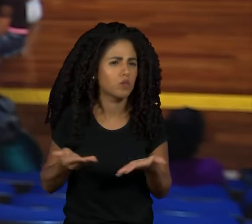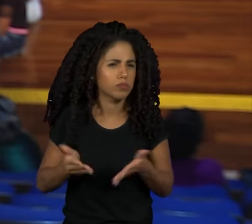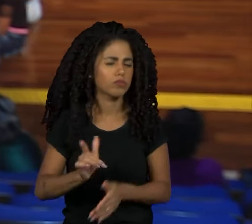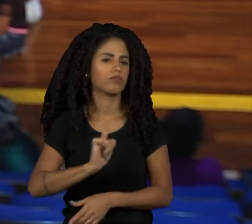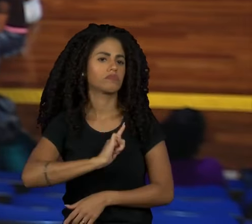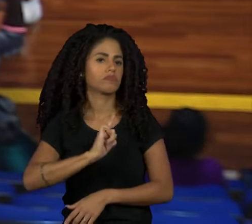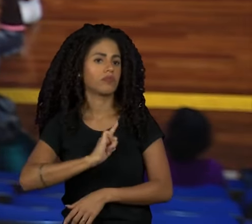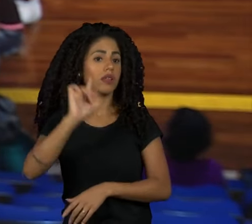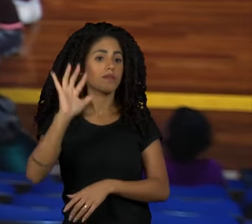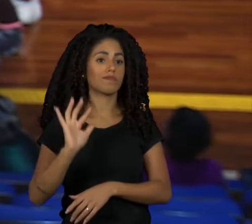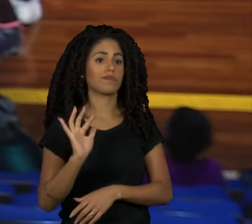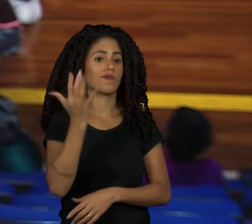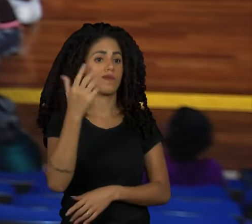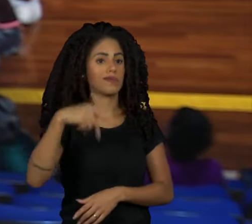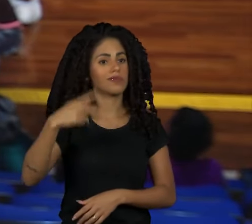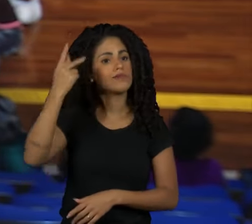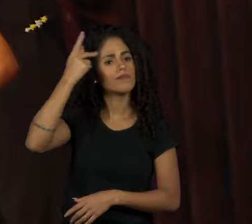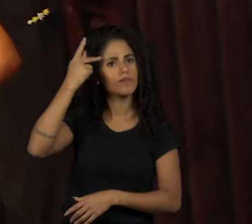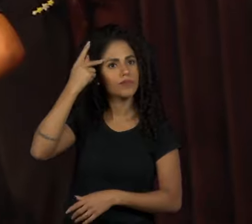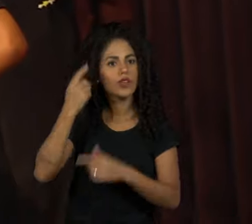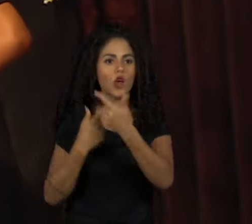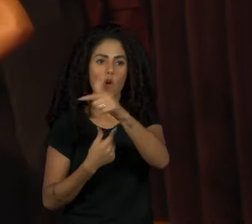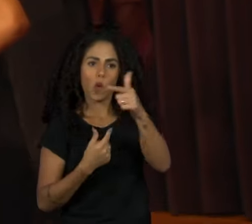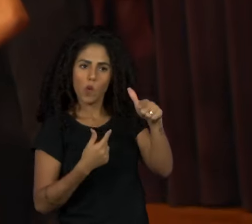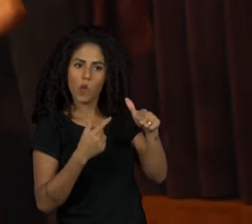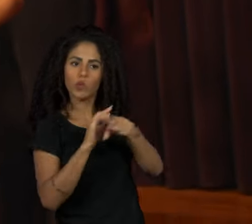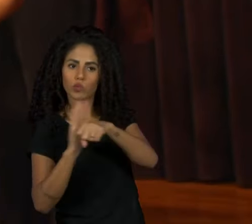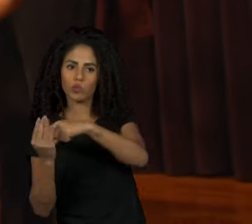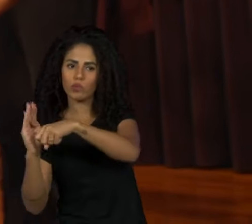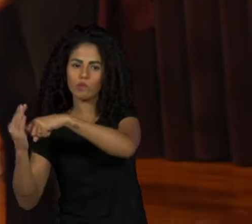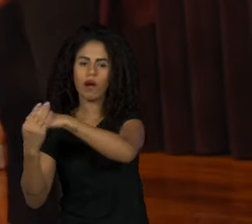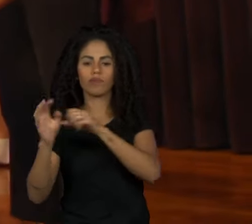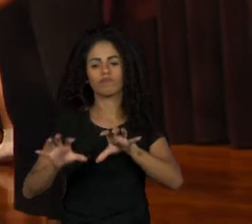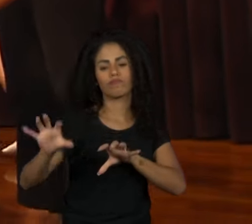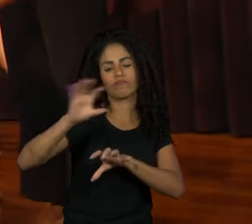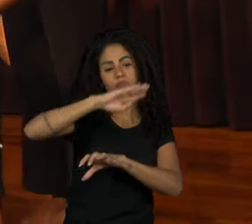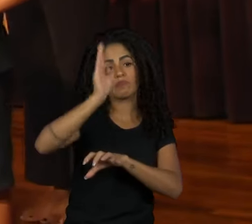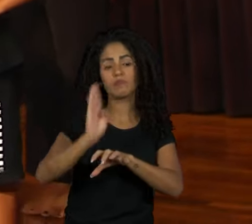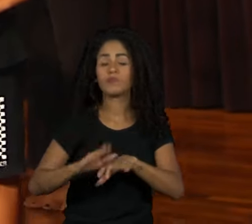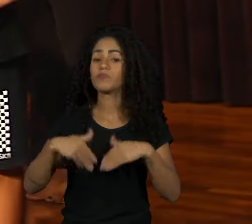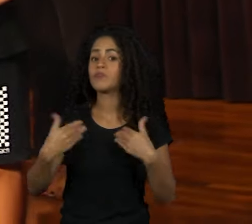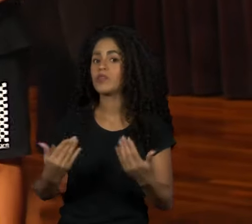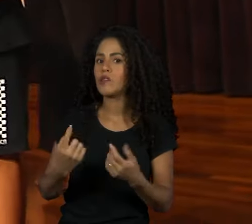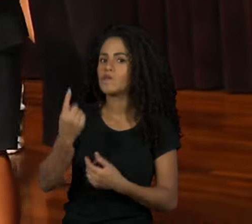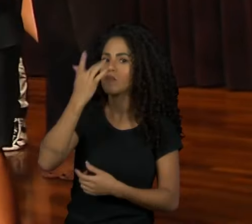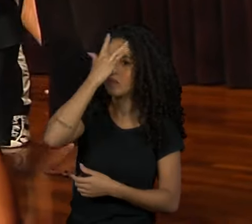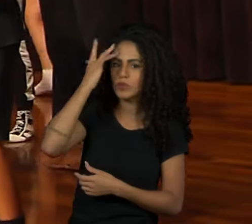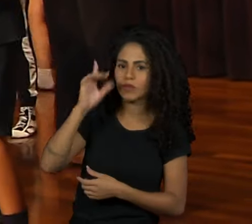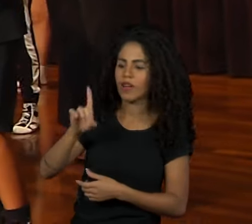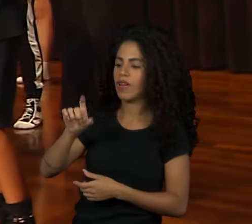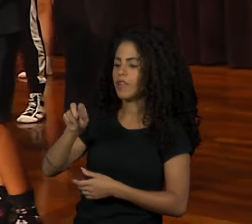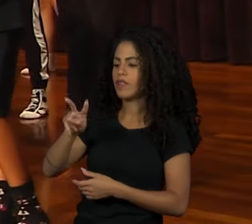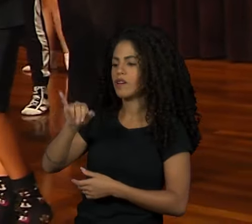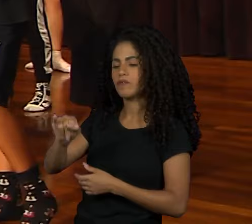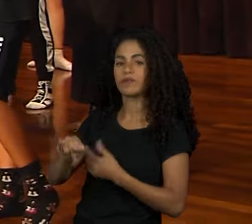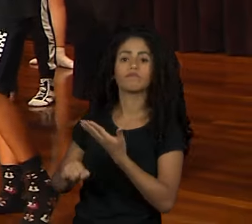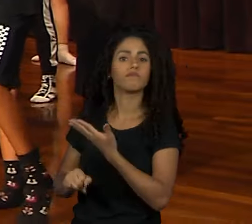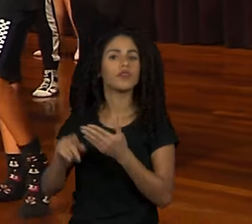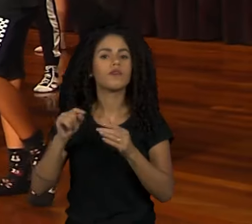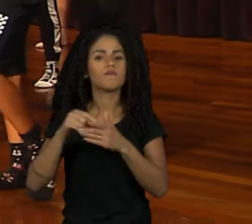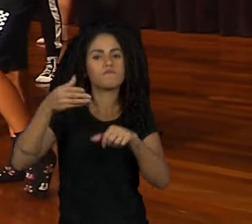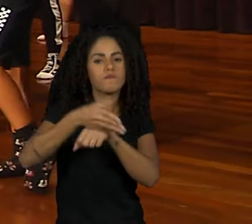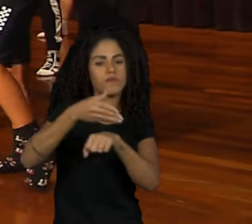estão acontecendo em São Paulo e em outras regiões do Brasil também. Uma dessas pessoas é o Davi. Depois de